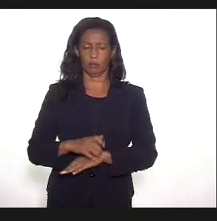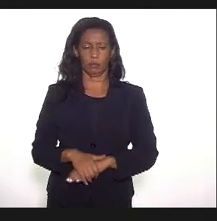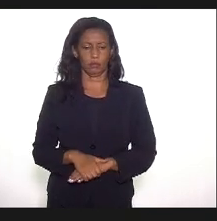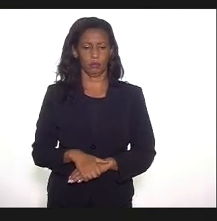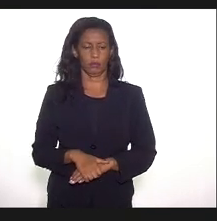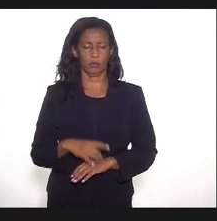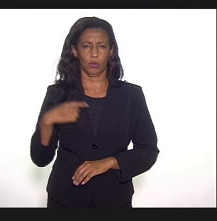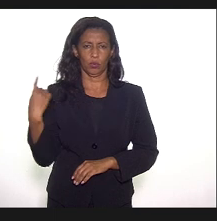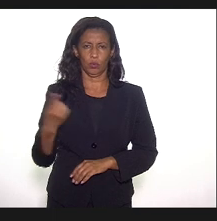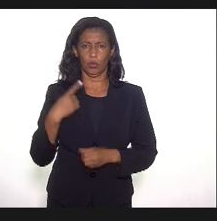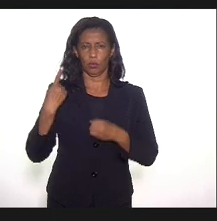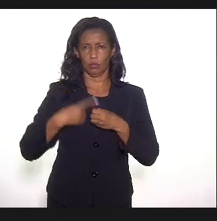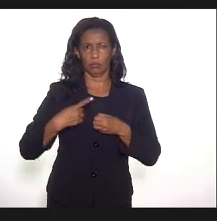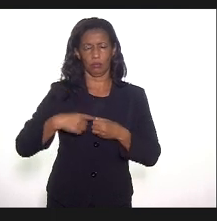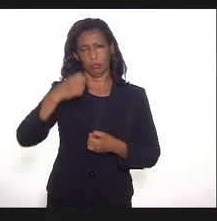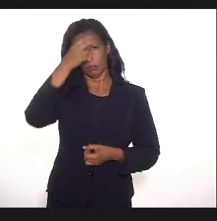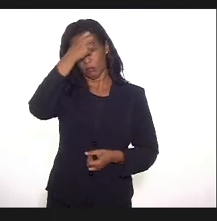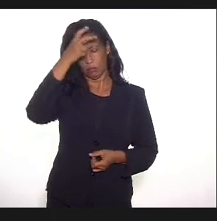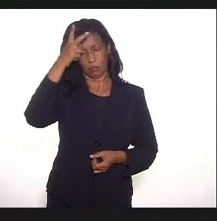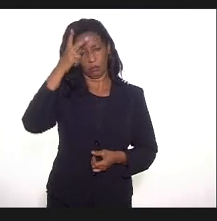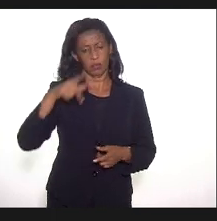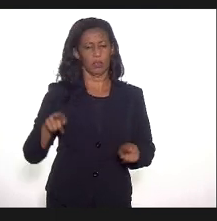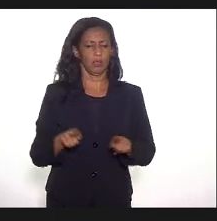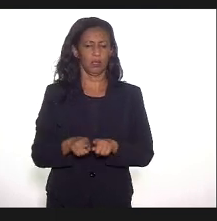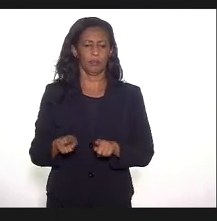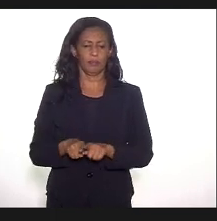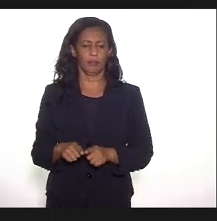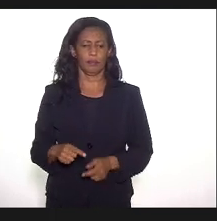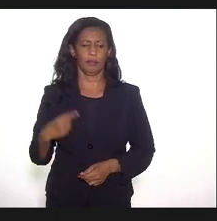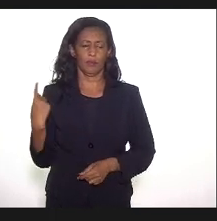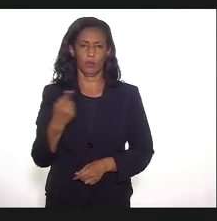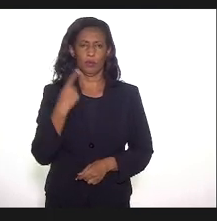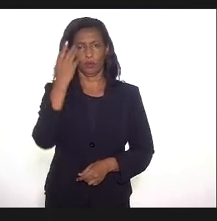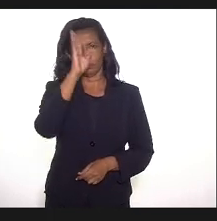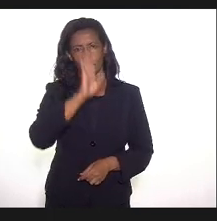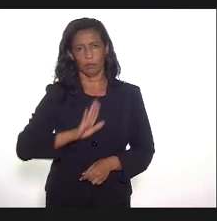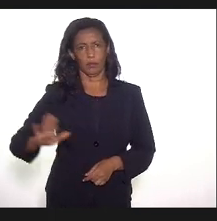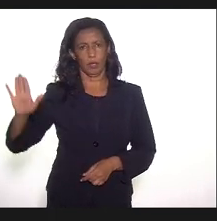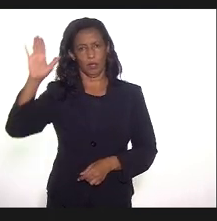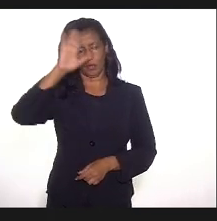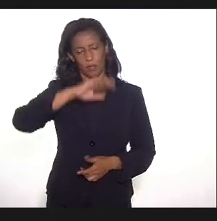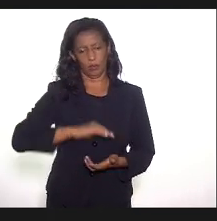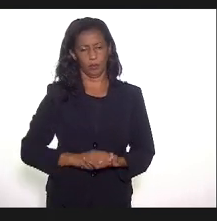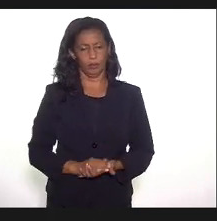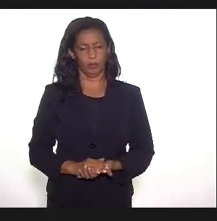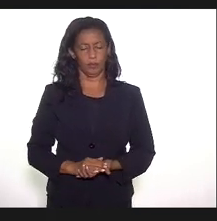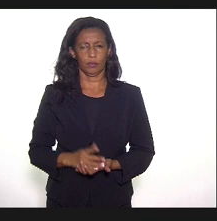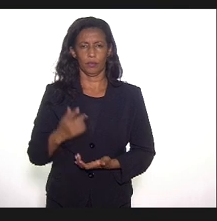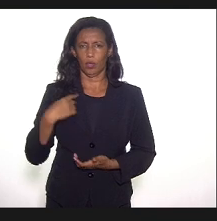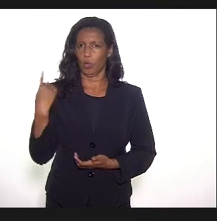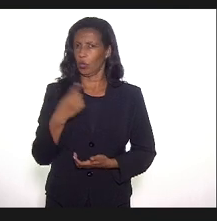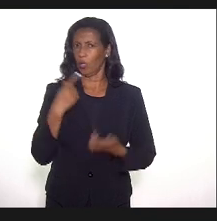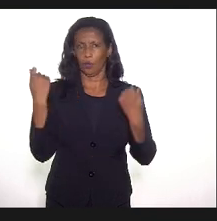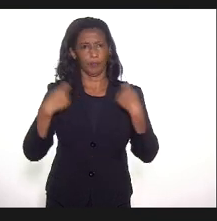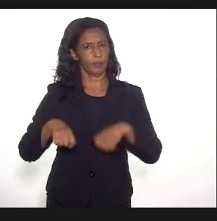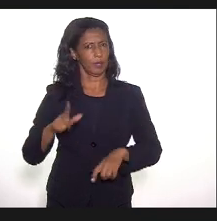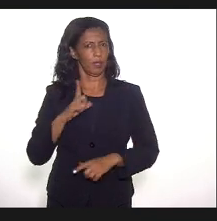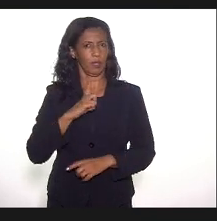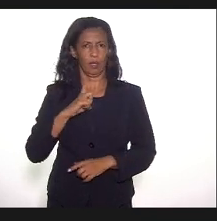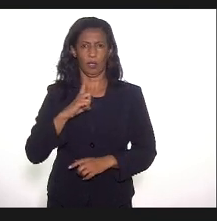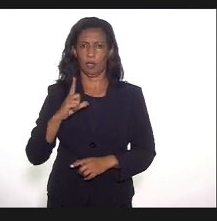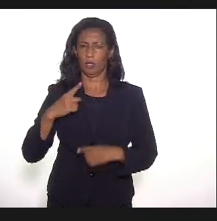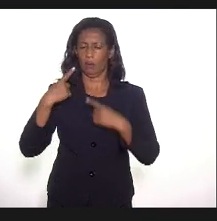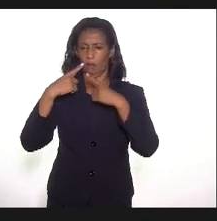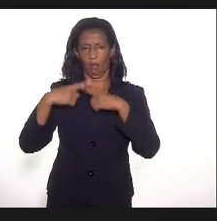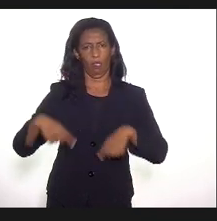no nosso município do Rio de Janeiro e também no nosso Brasil. A gente não precisava ter essa